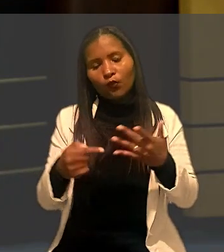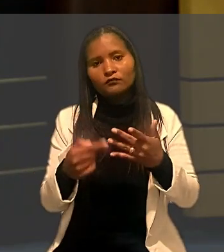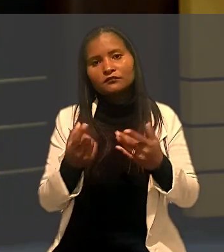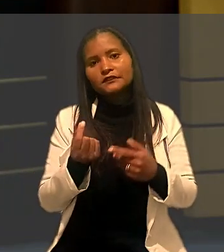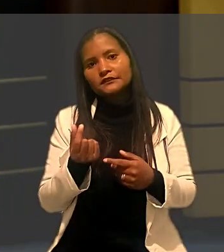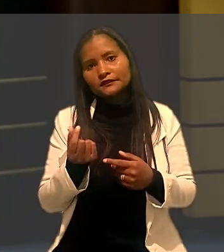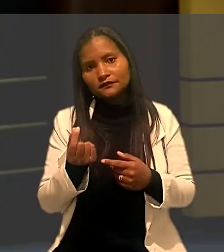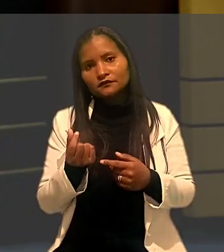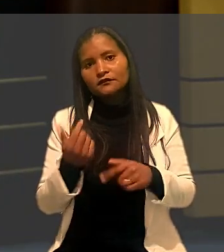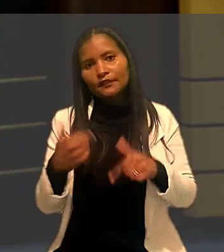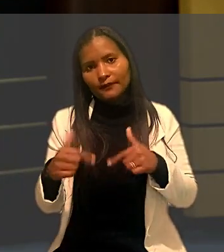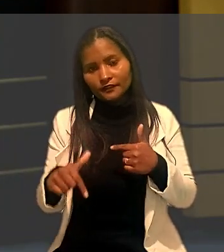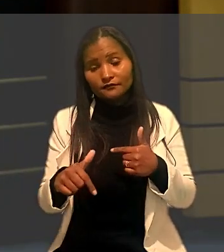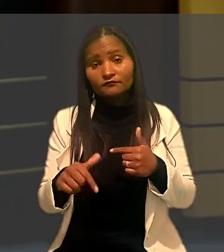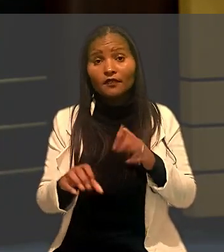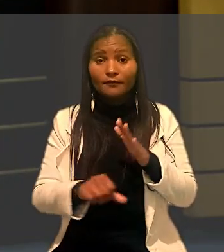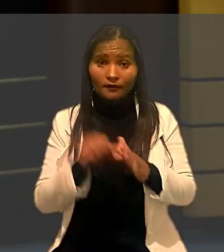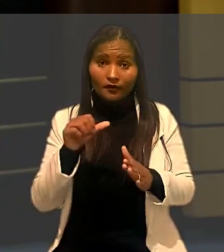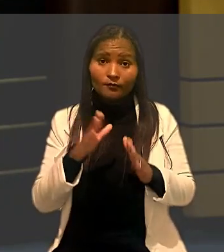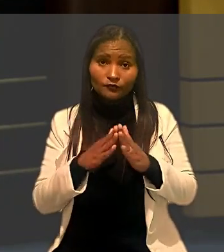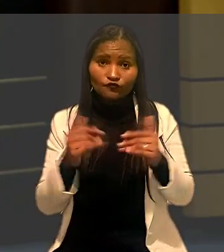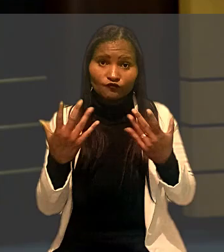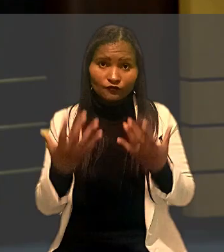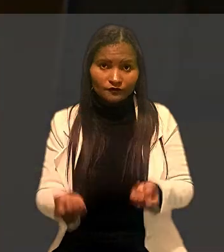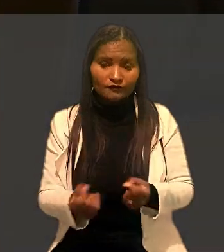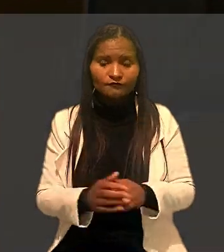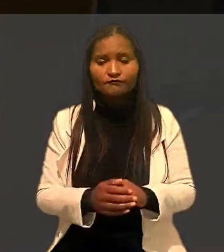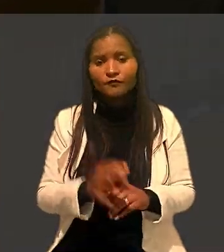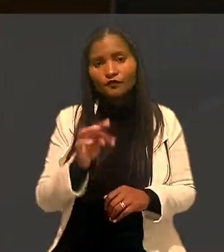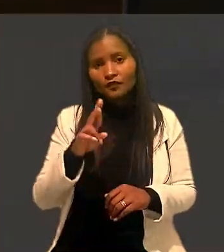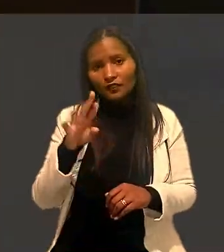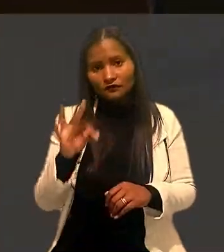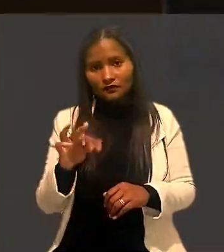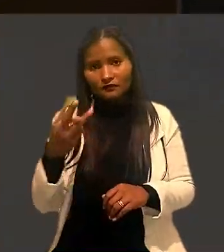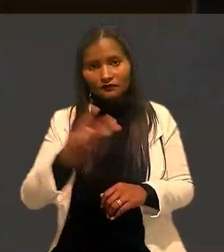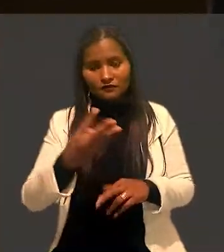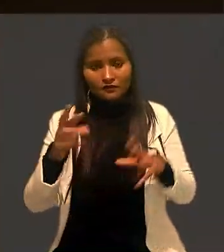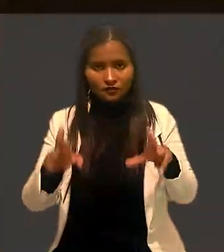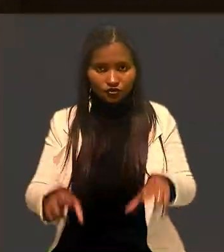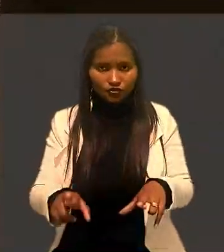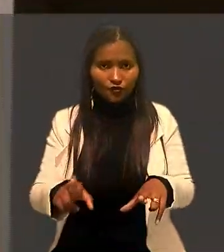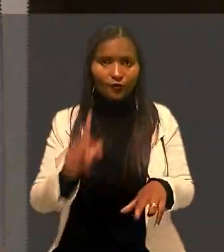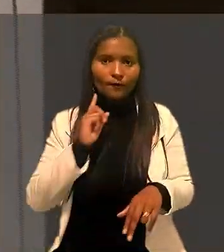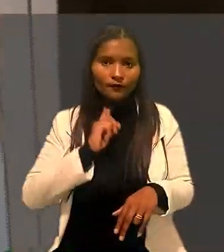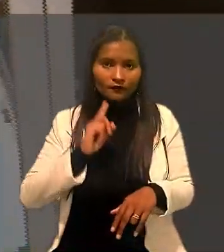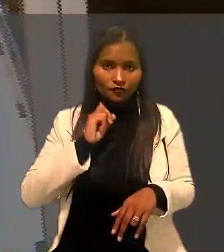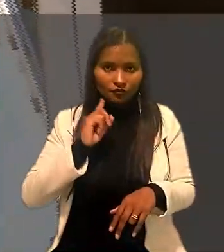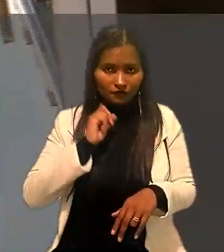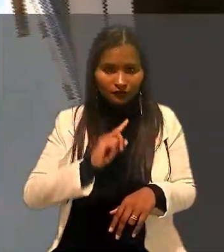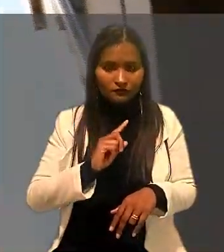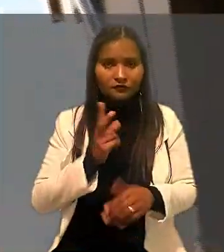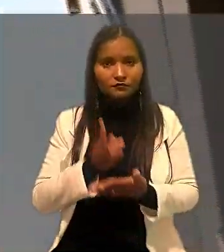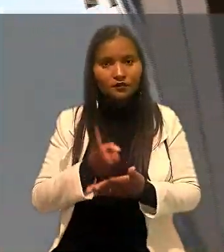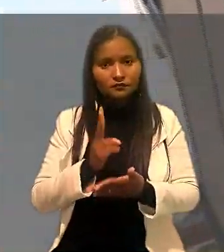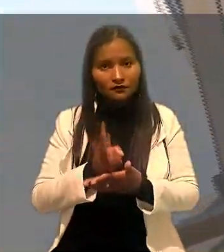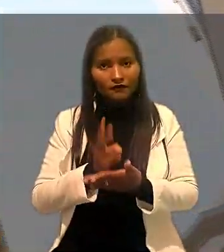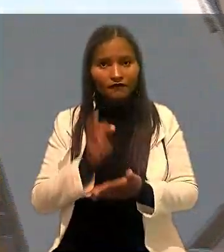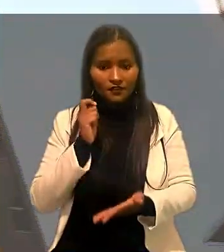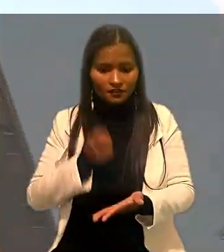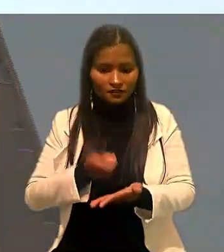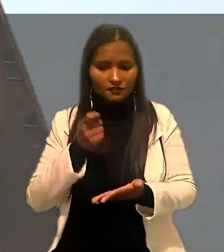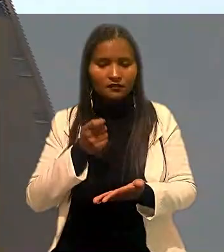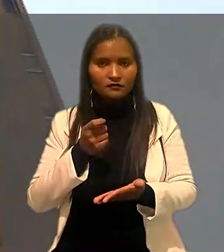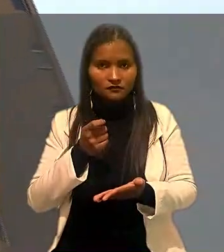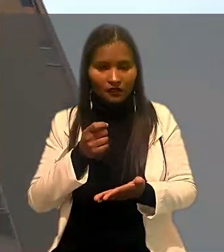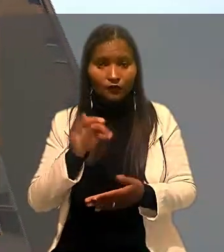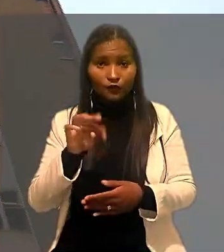verbas trabalhistas. Em primeiro grau, o pedido foi aceito. O Tribunal Regional do Trabalho da 3ª Região, em Minas Gerais,